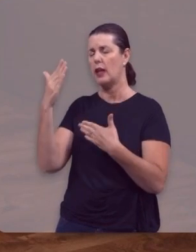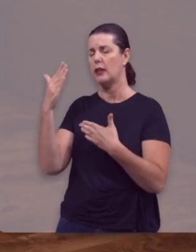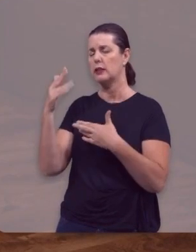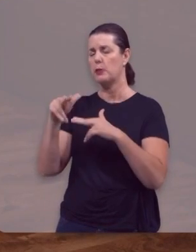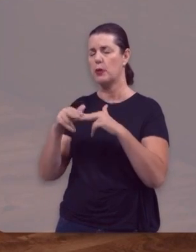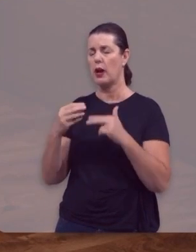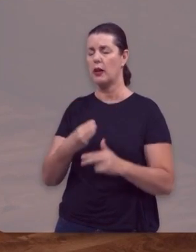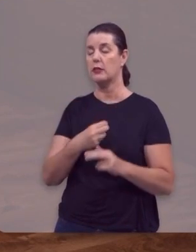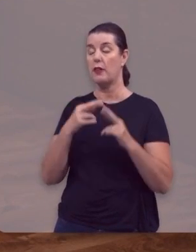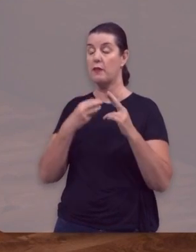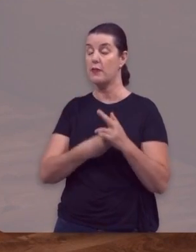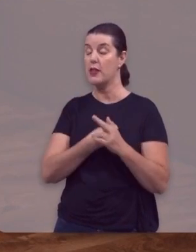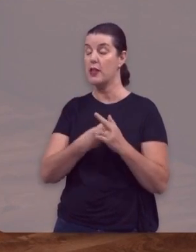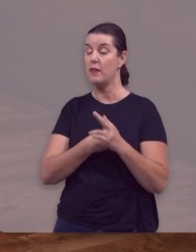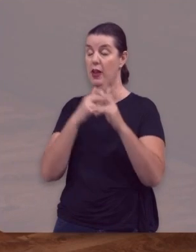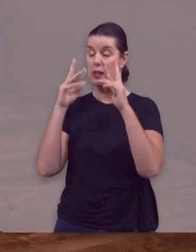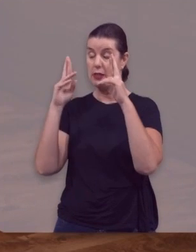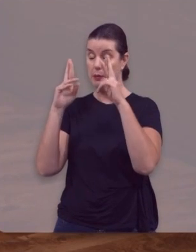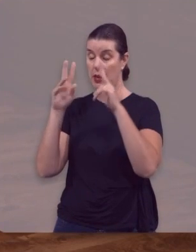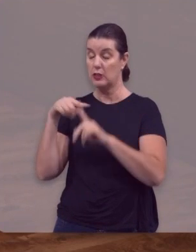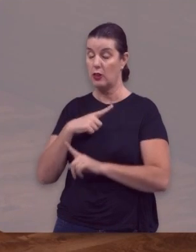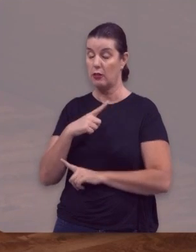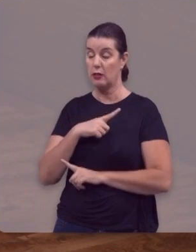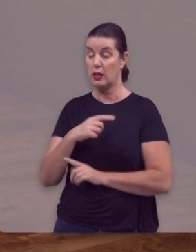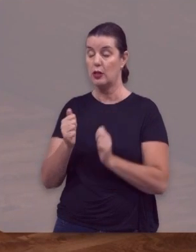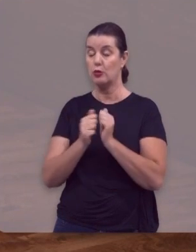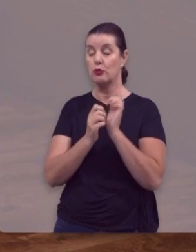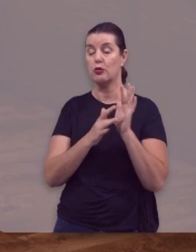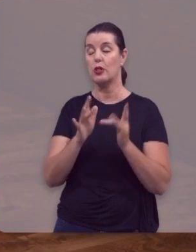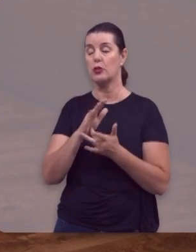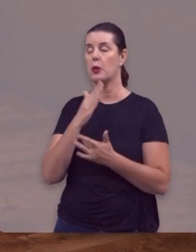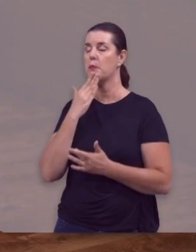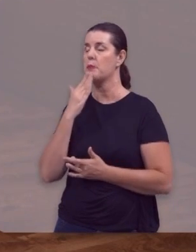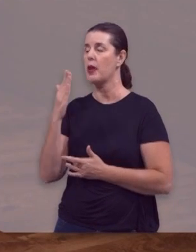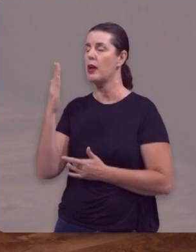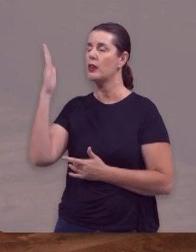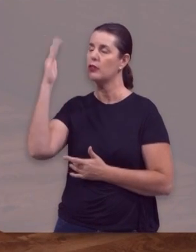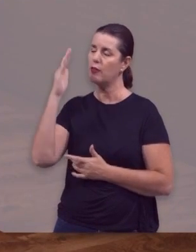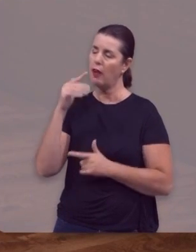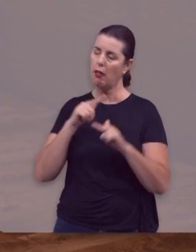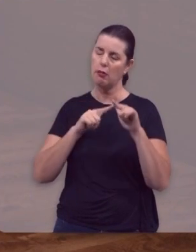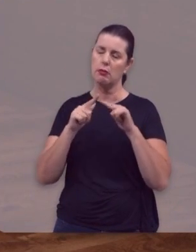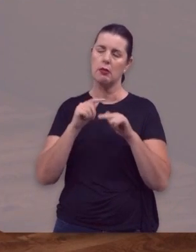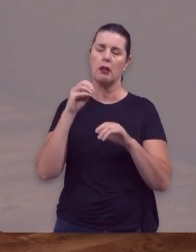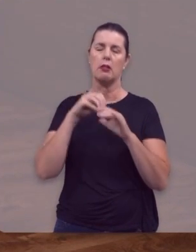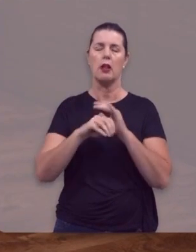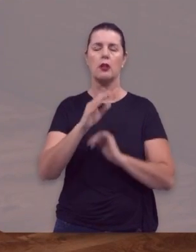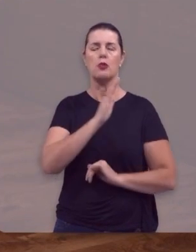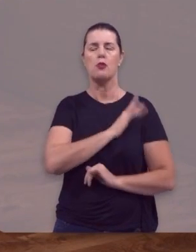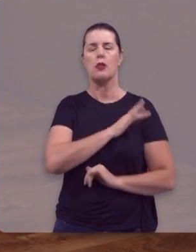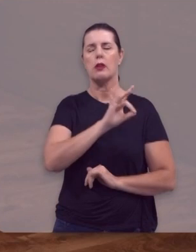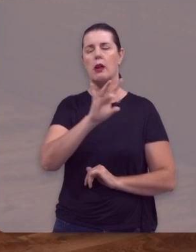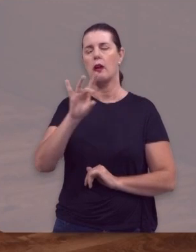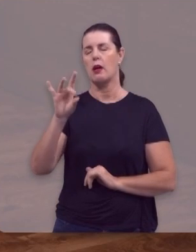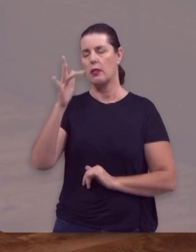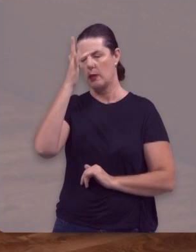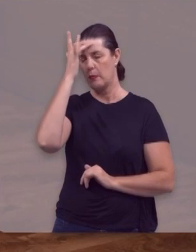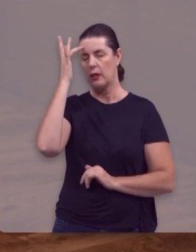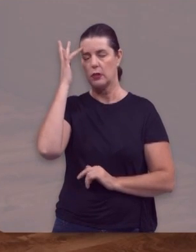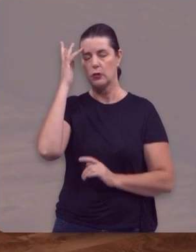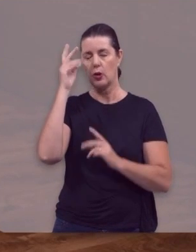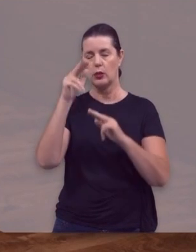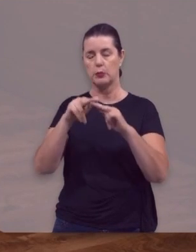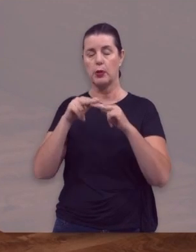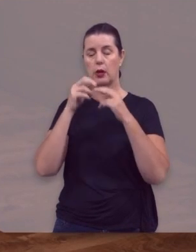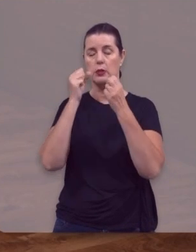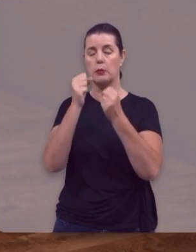esta viva esperança que temos em Jesus. E eu te peço, Pai, que tu apliques esta palavra pelo